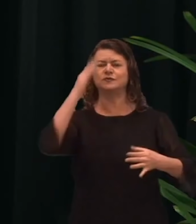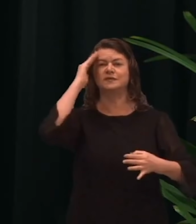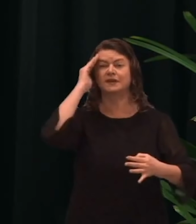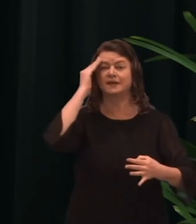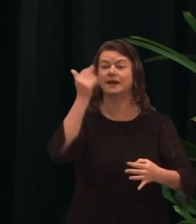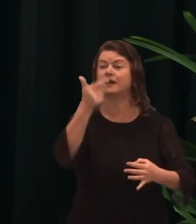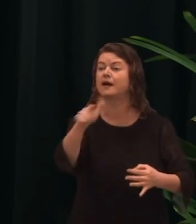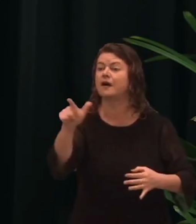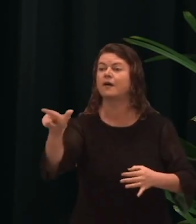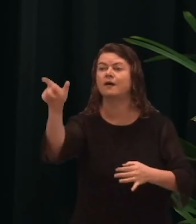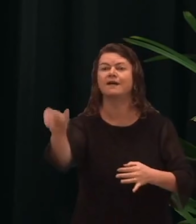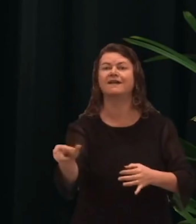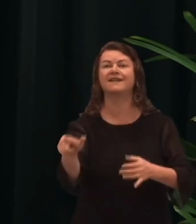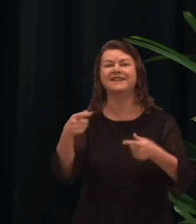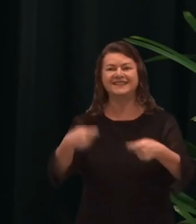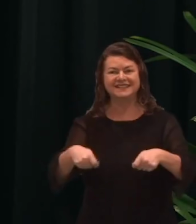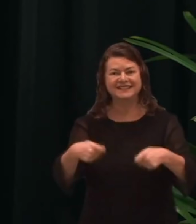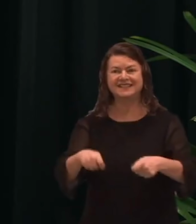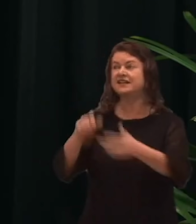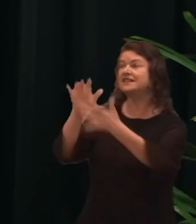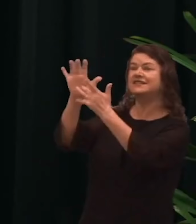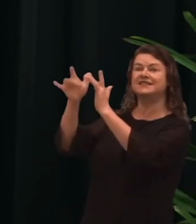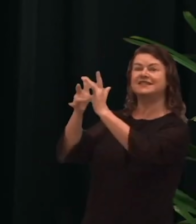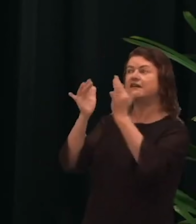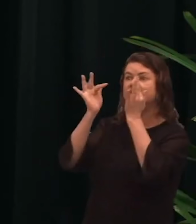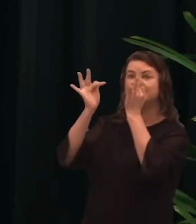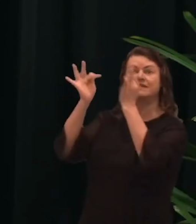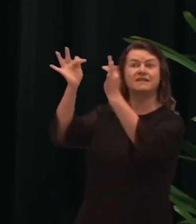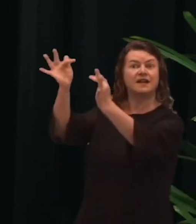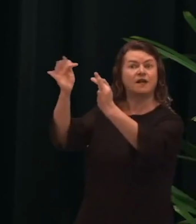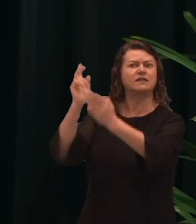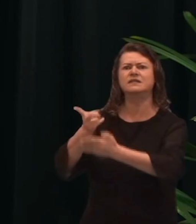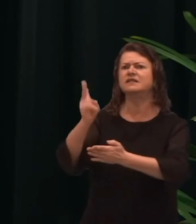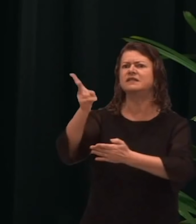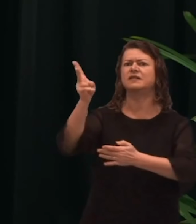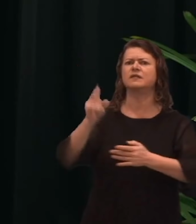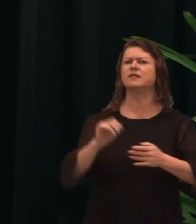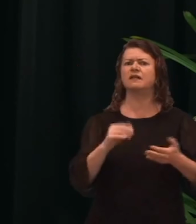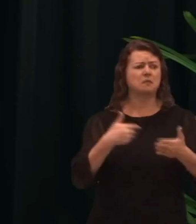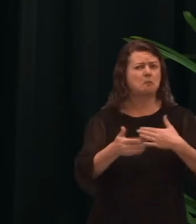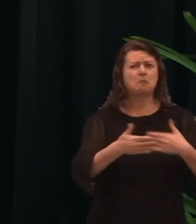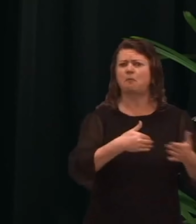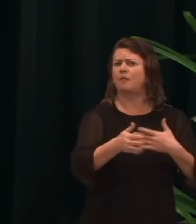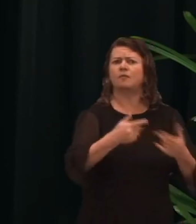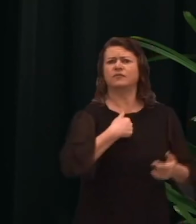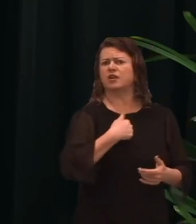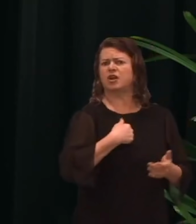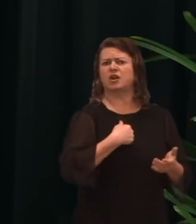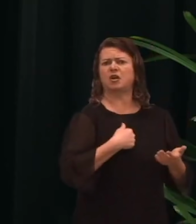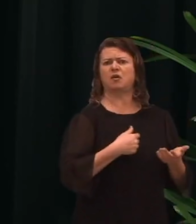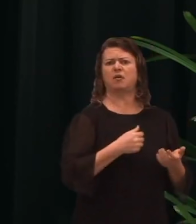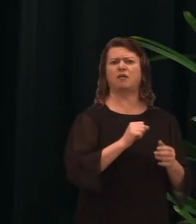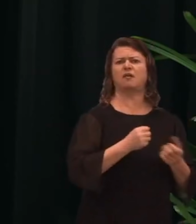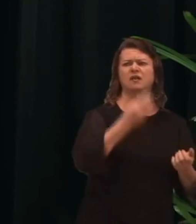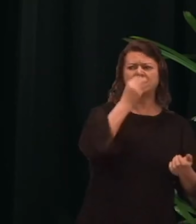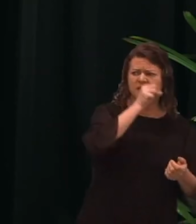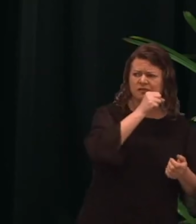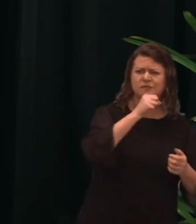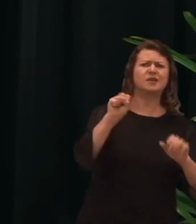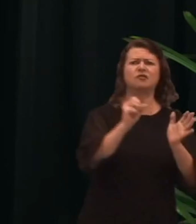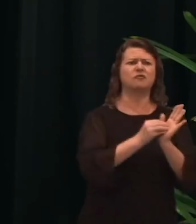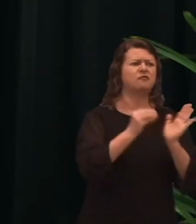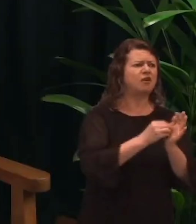é entender a necessidade do próximo. Cristo é fiel conosco, mesmo que nós não formos fiel